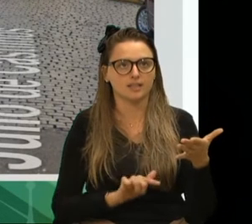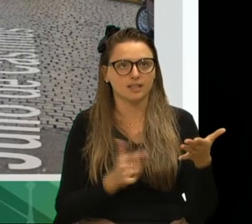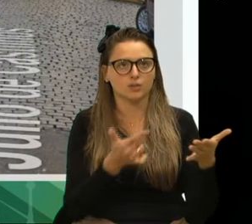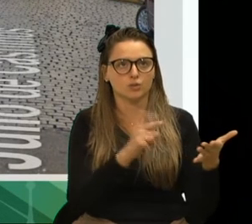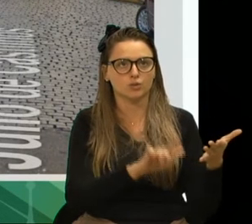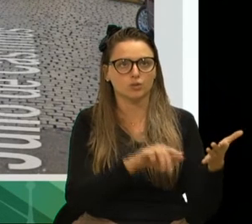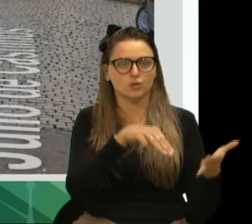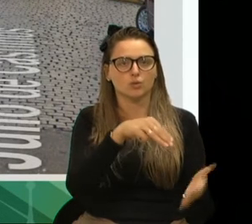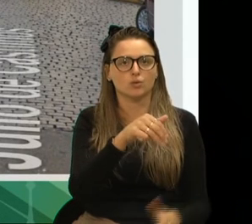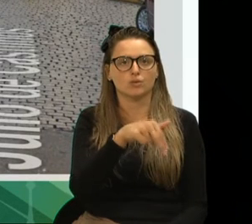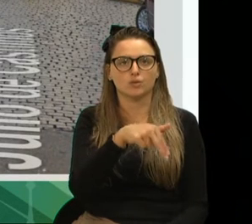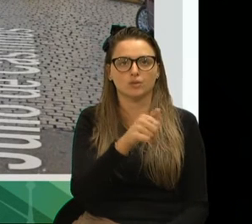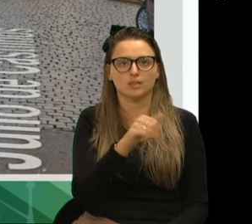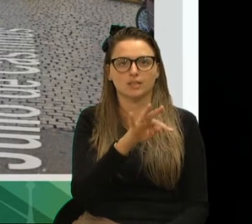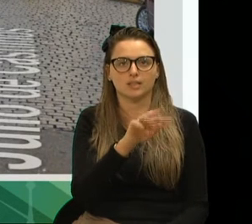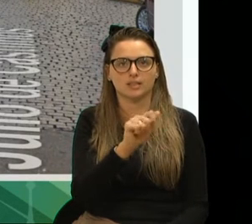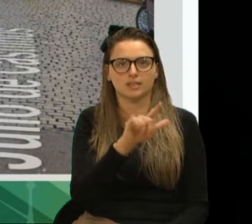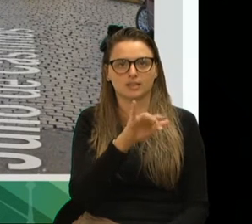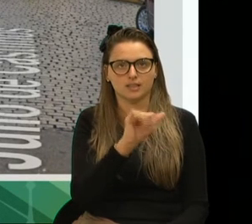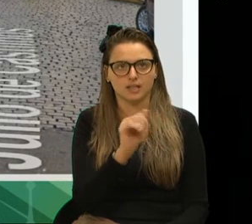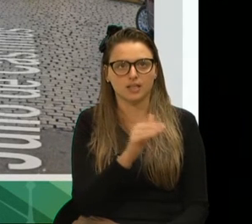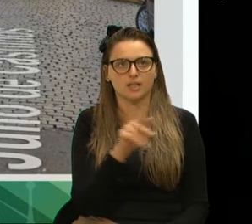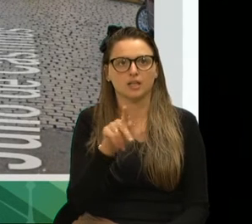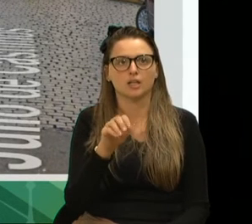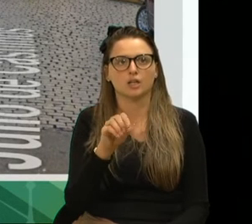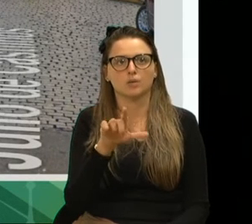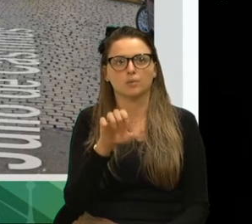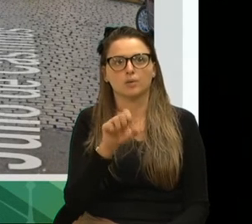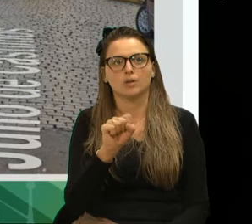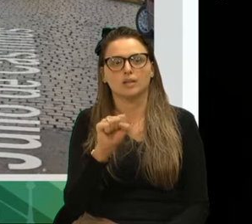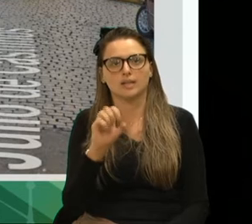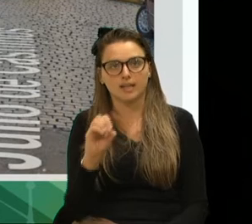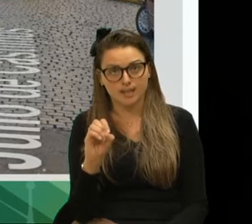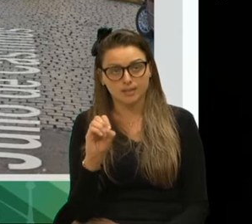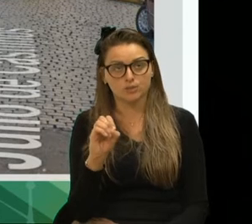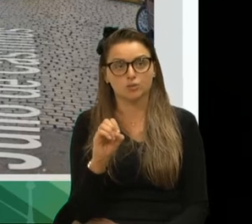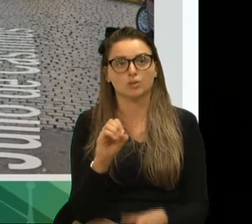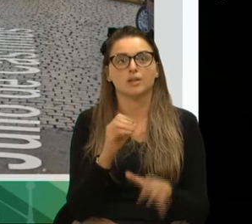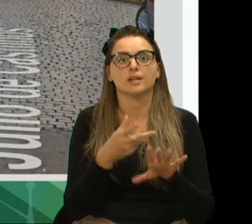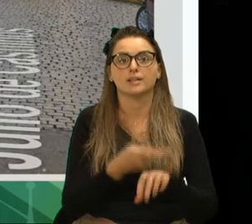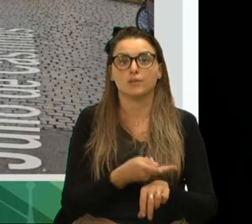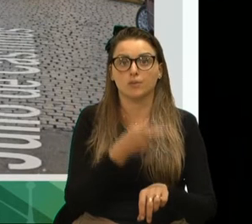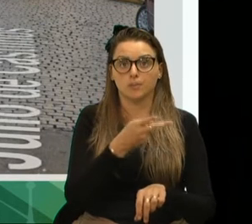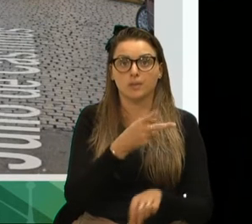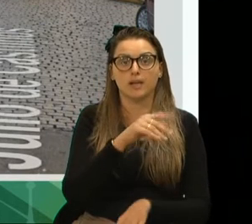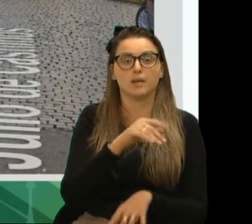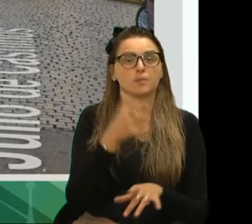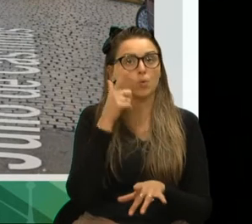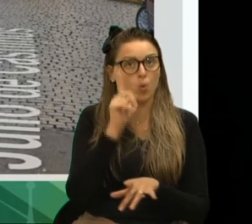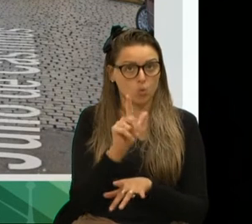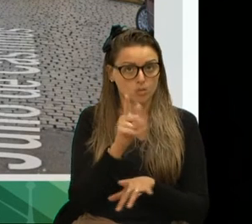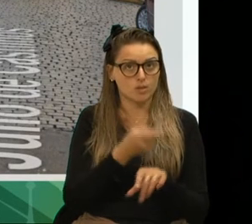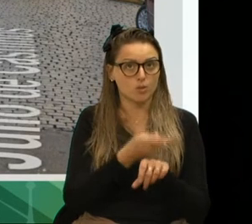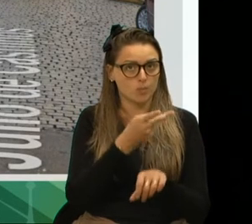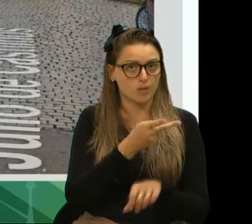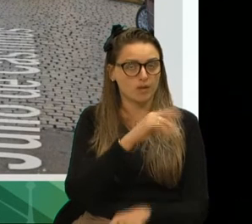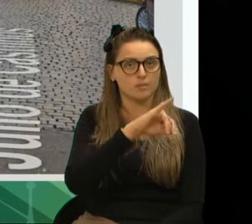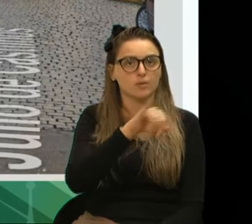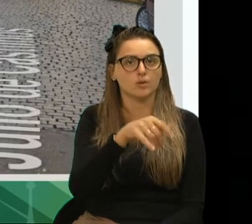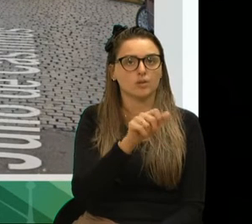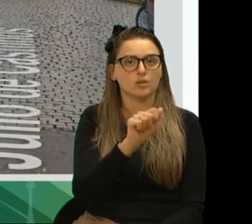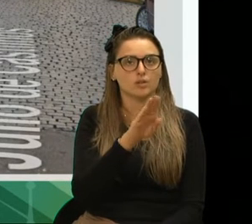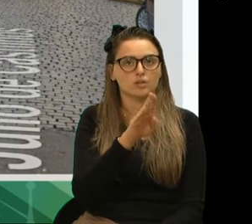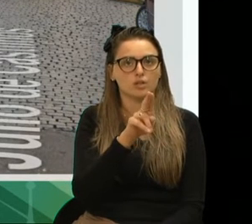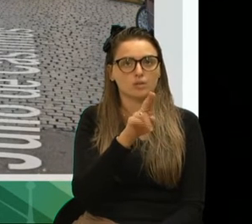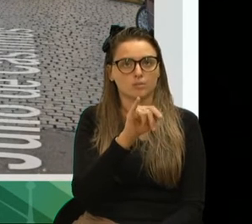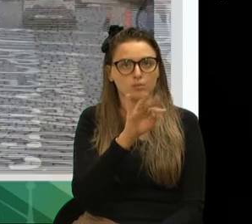Natália Polesso, uma das escritoras de vanguarda em Caxias do Sul, foi vencedora do Prêmio Jabuti, com a obra Amora, recentemente